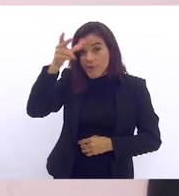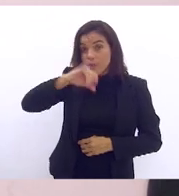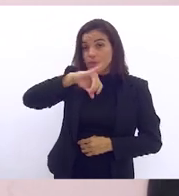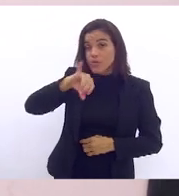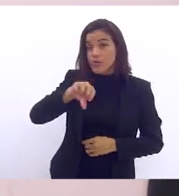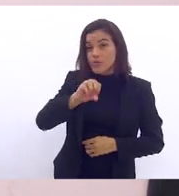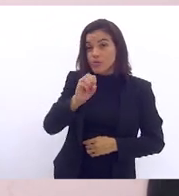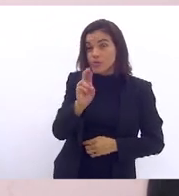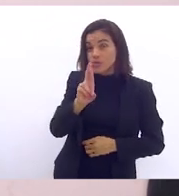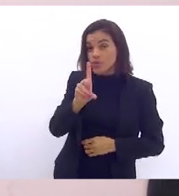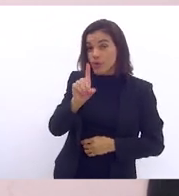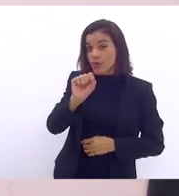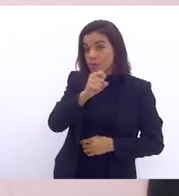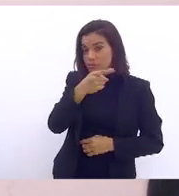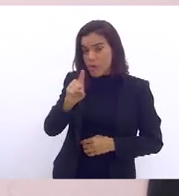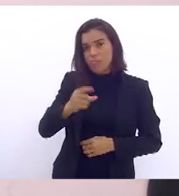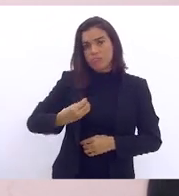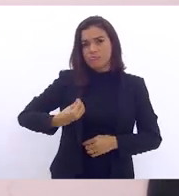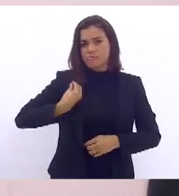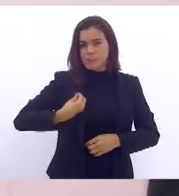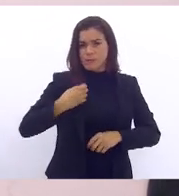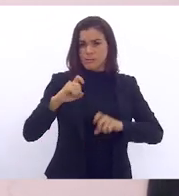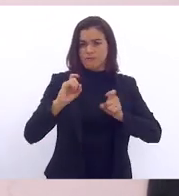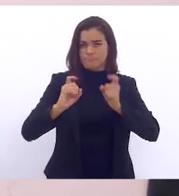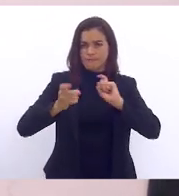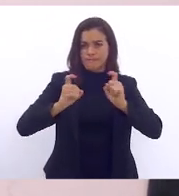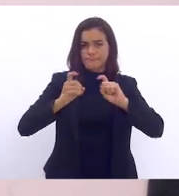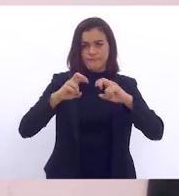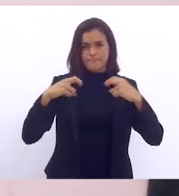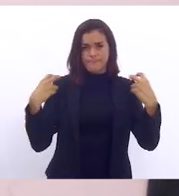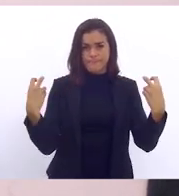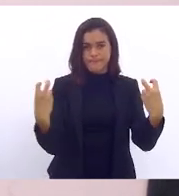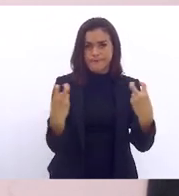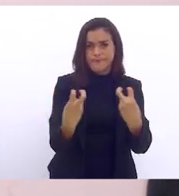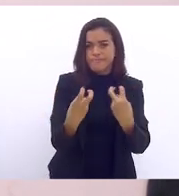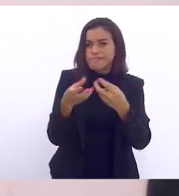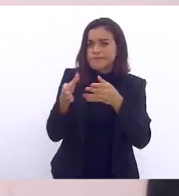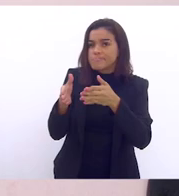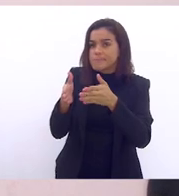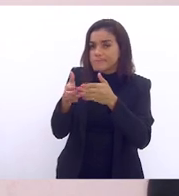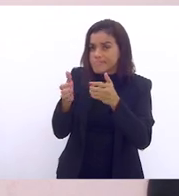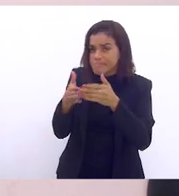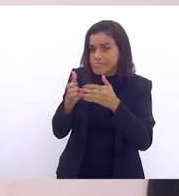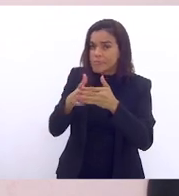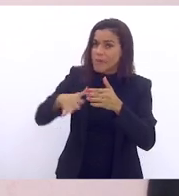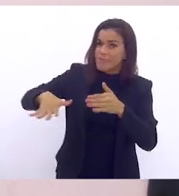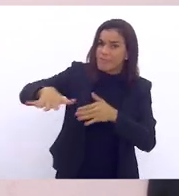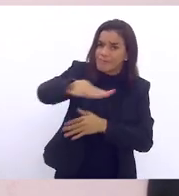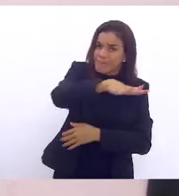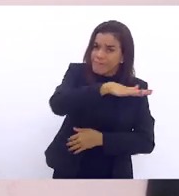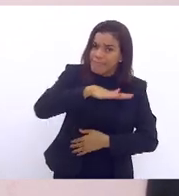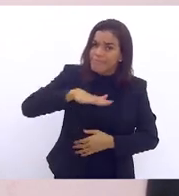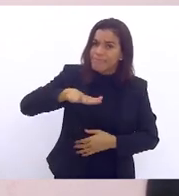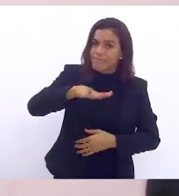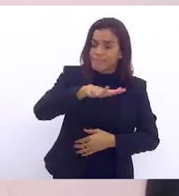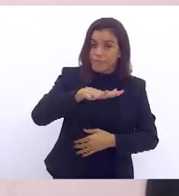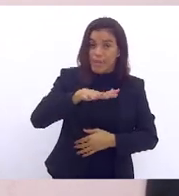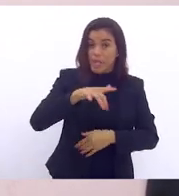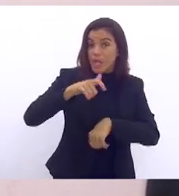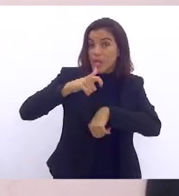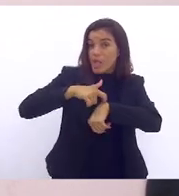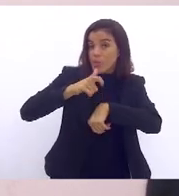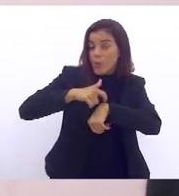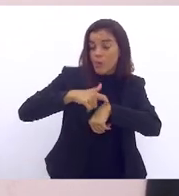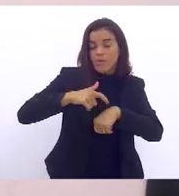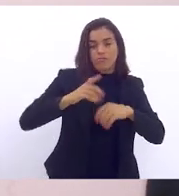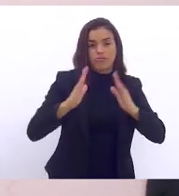relação esteve em reunião com ele fazendo essa solicitação por toda a região que na concessão da